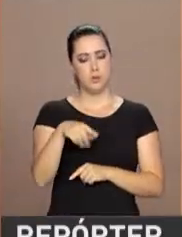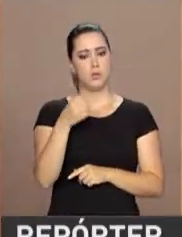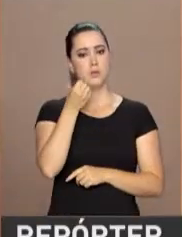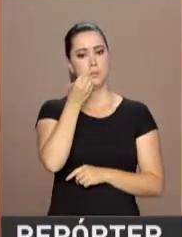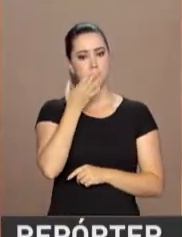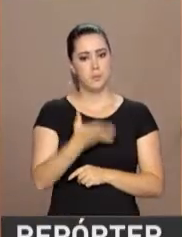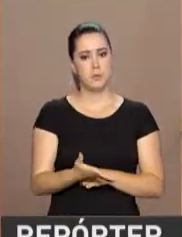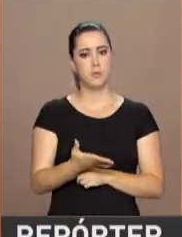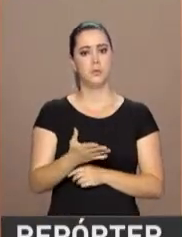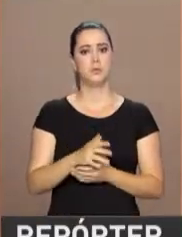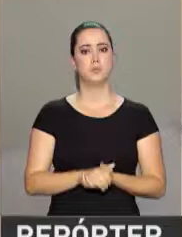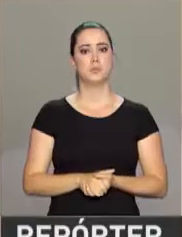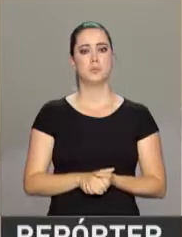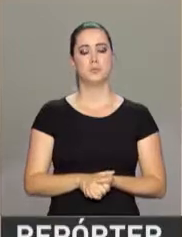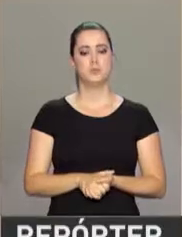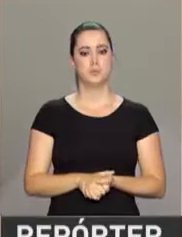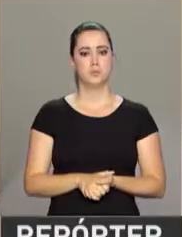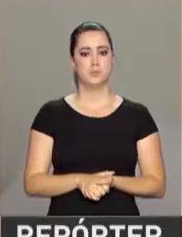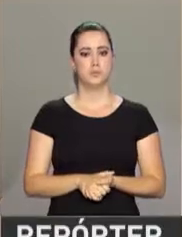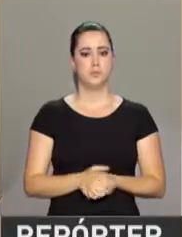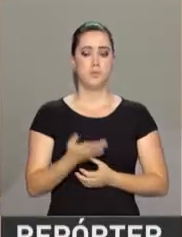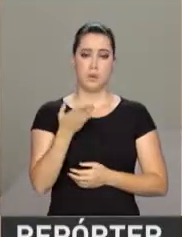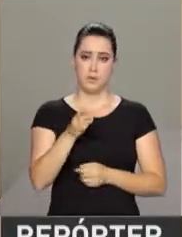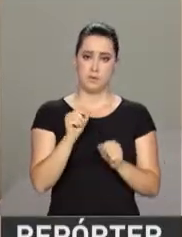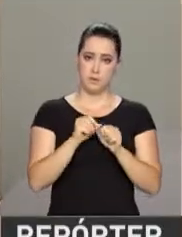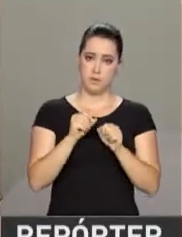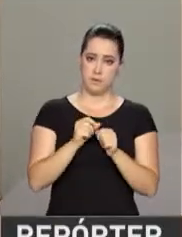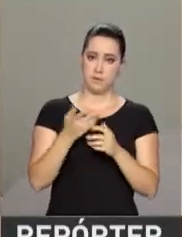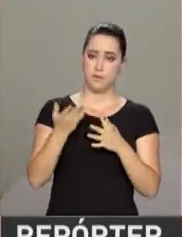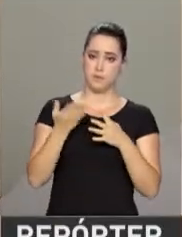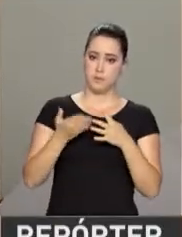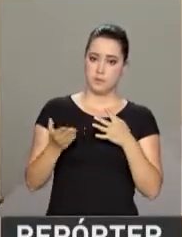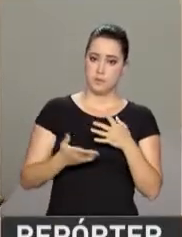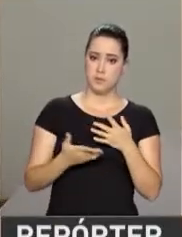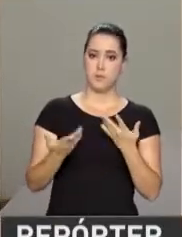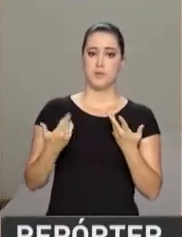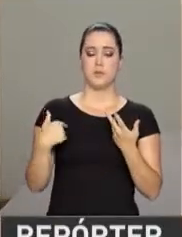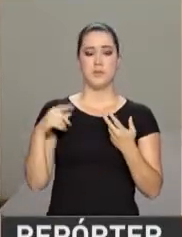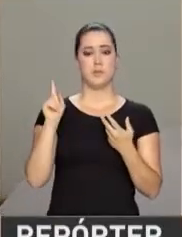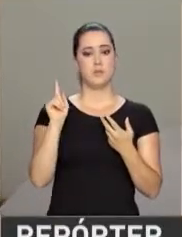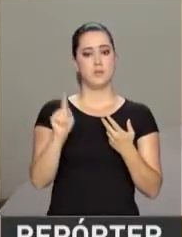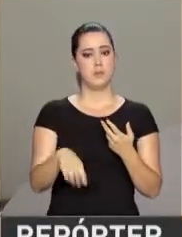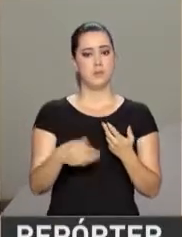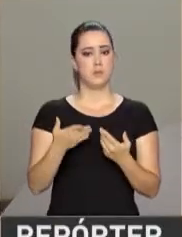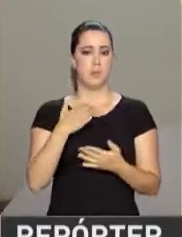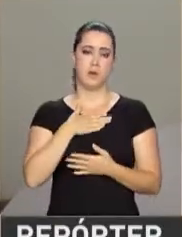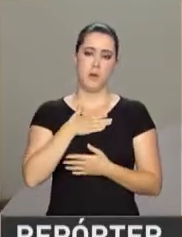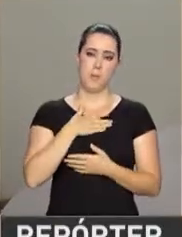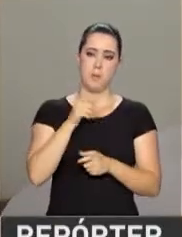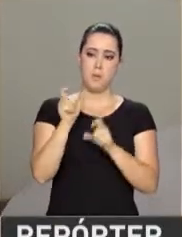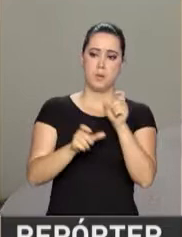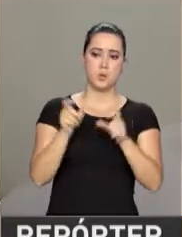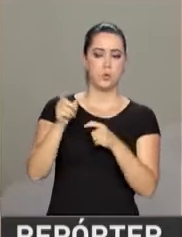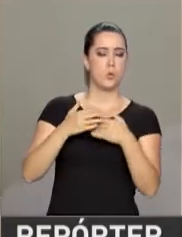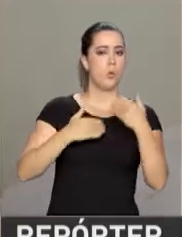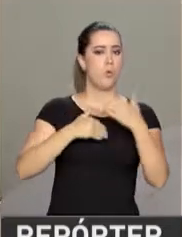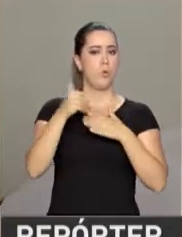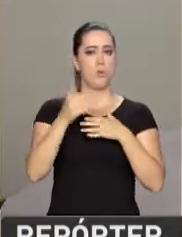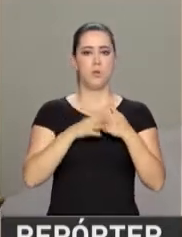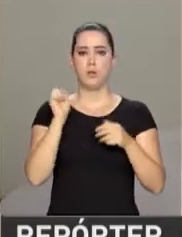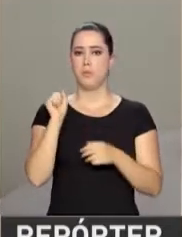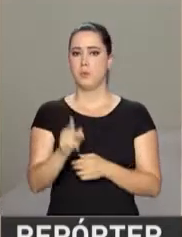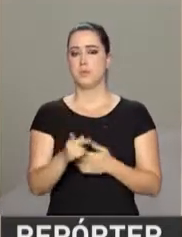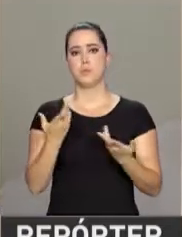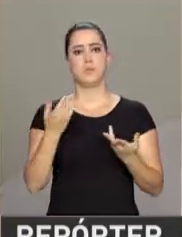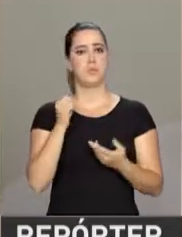vem em boa hora quando você vai fazer um financiamento consignado pra mim pra qualquer aposentado para qualquer funcionário